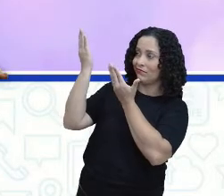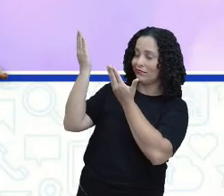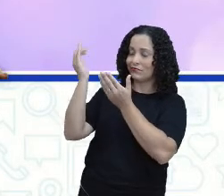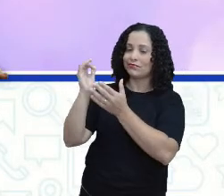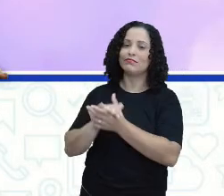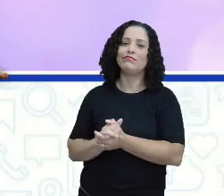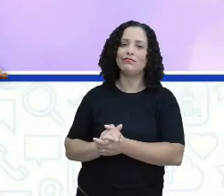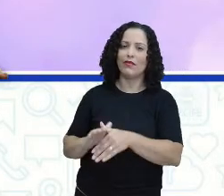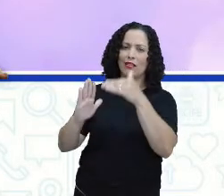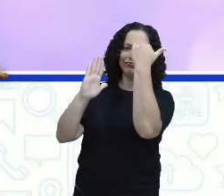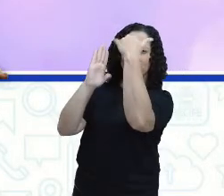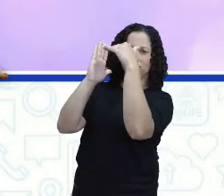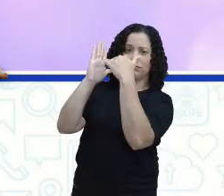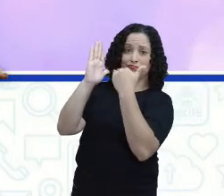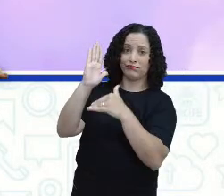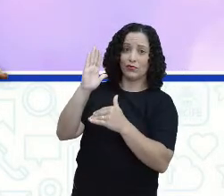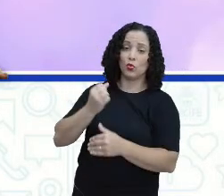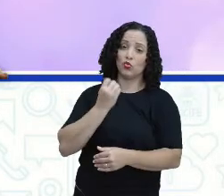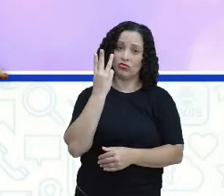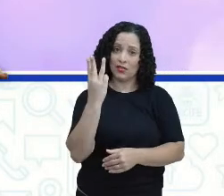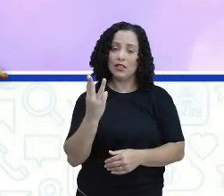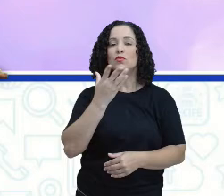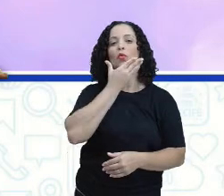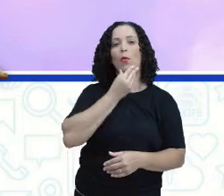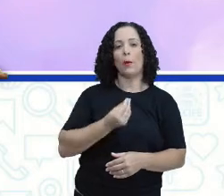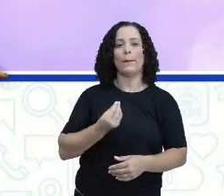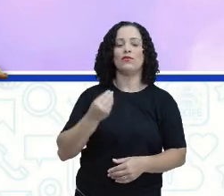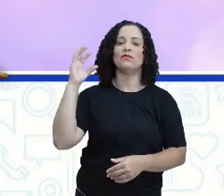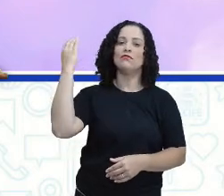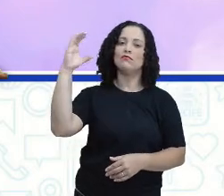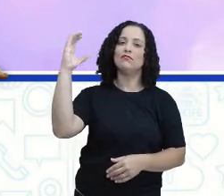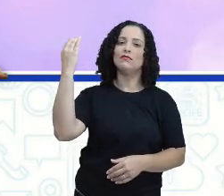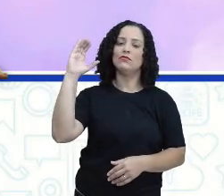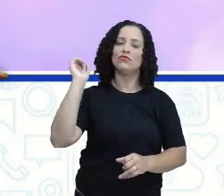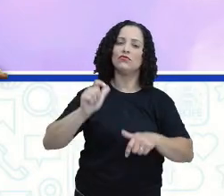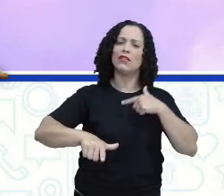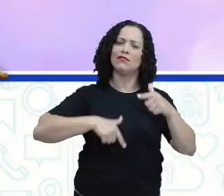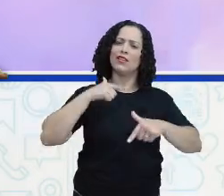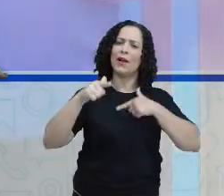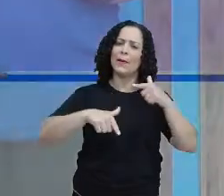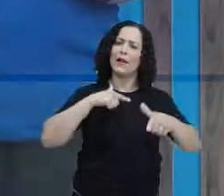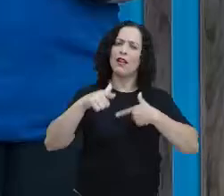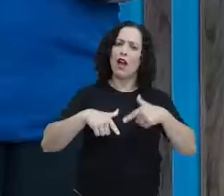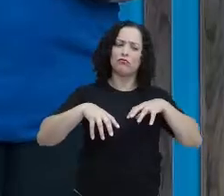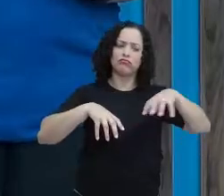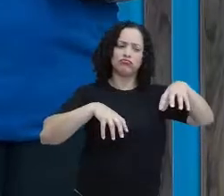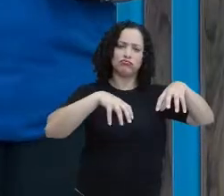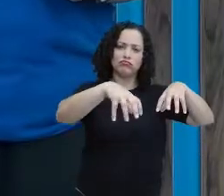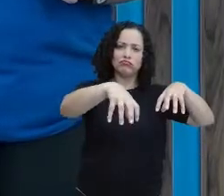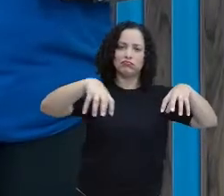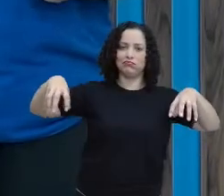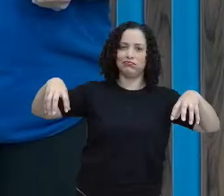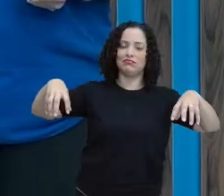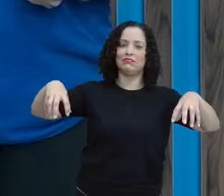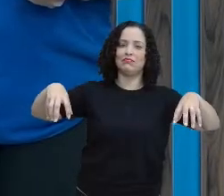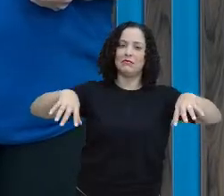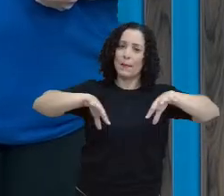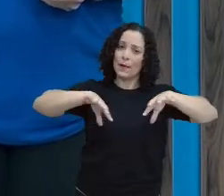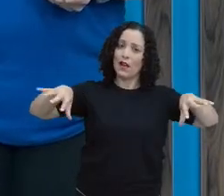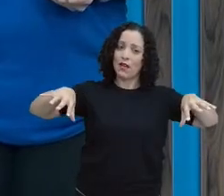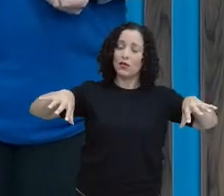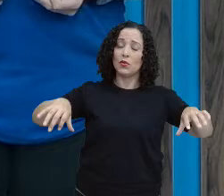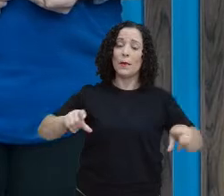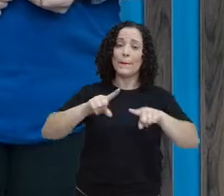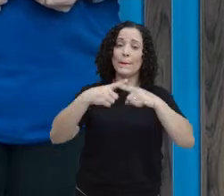Eric Tischermack, esses 3 cientistas, eles estavam trabalhando cada um no seu canto. Lembra que lá